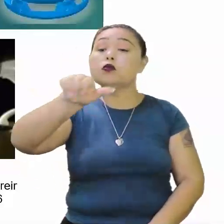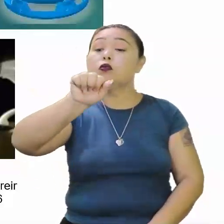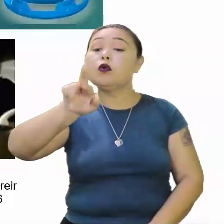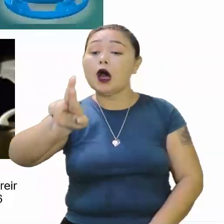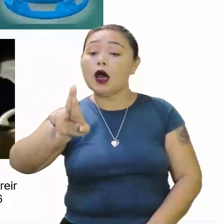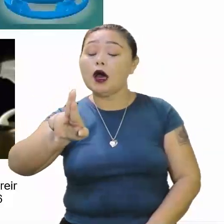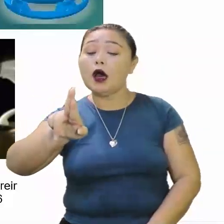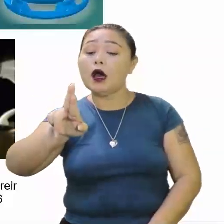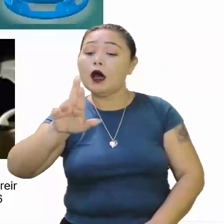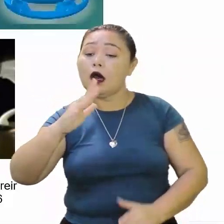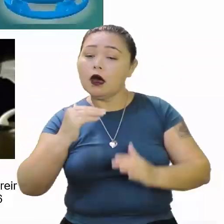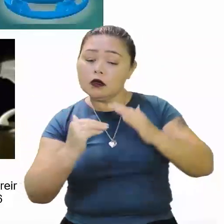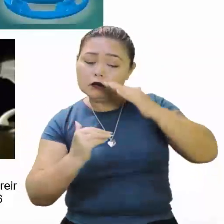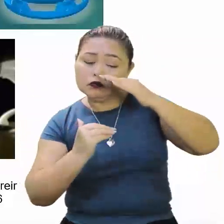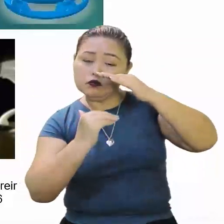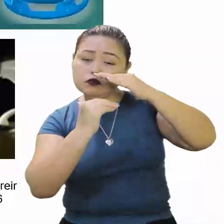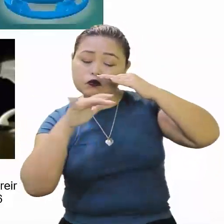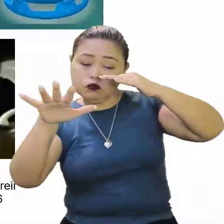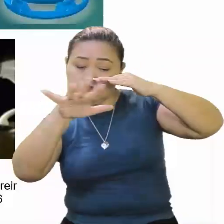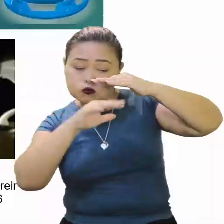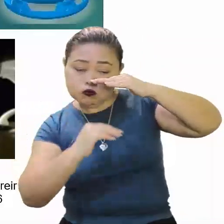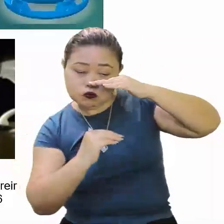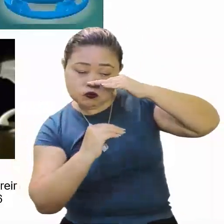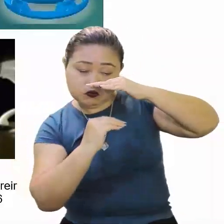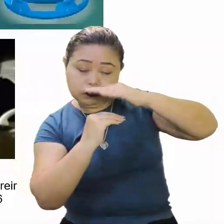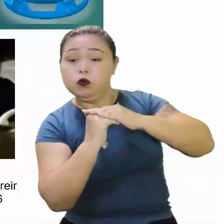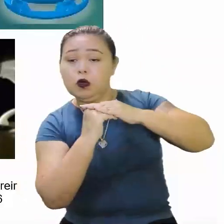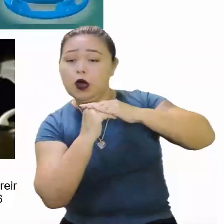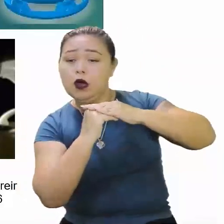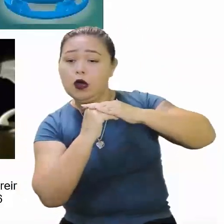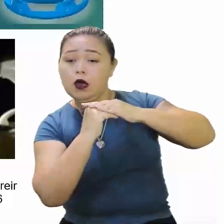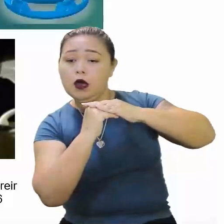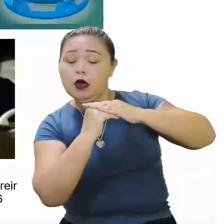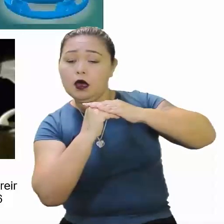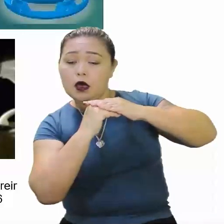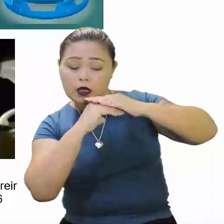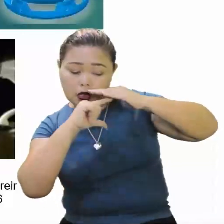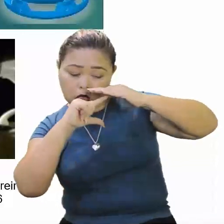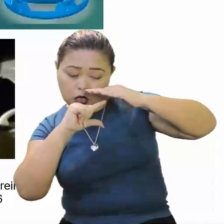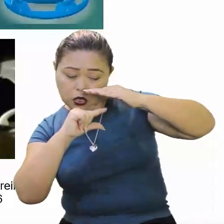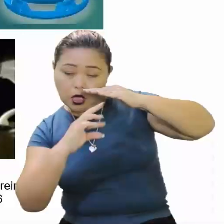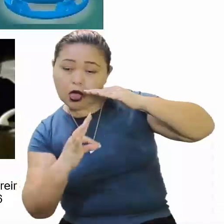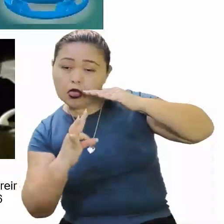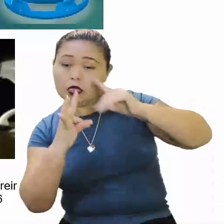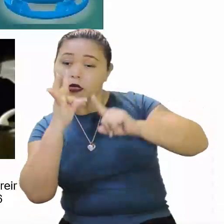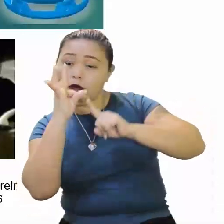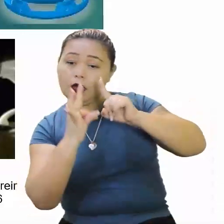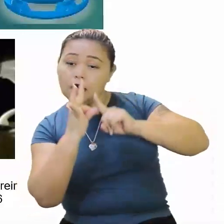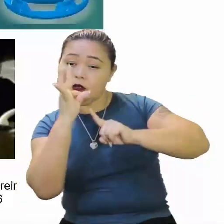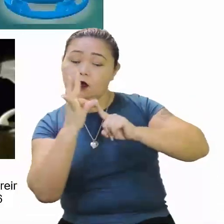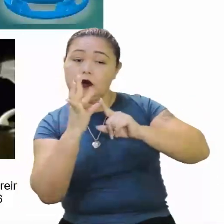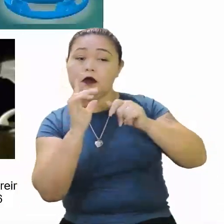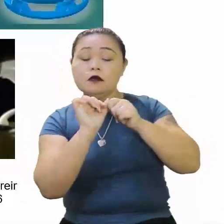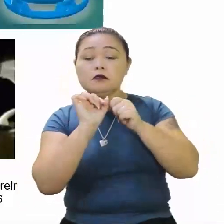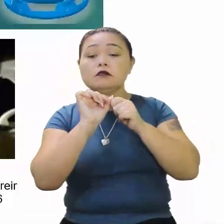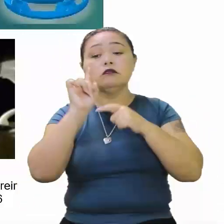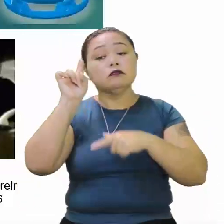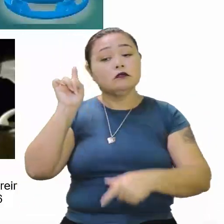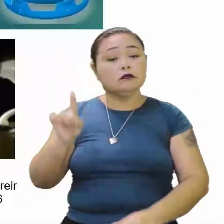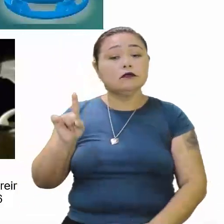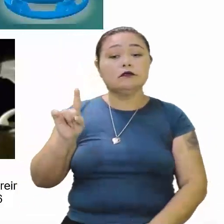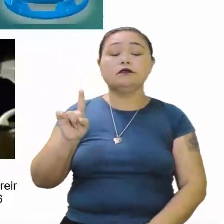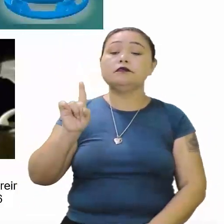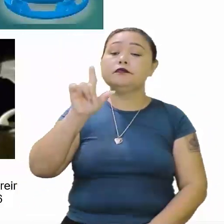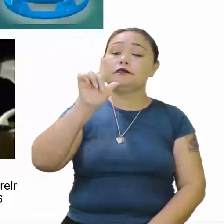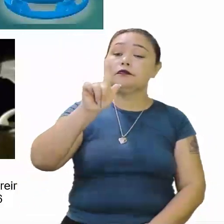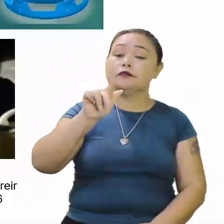você aumenta a pressão, quer dizer, você comprime o ar e diminui a temperatura. Então, você passa ele do gás para